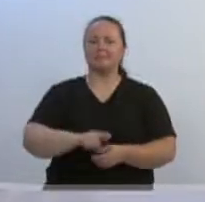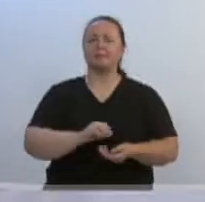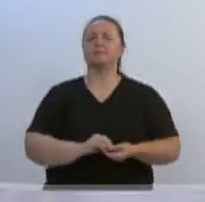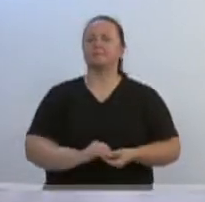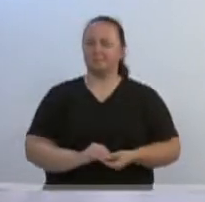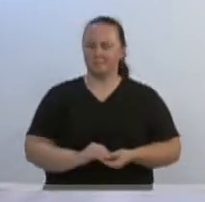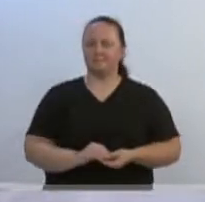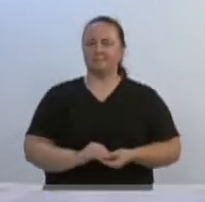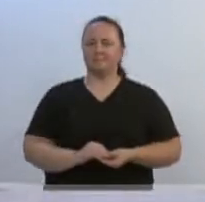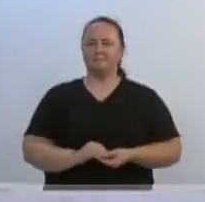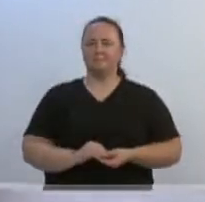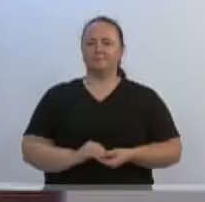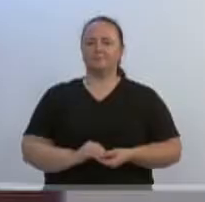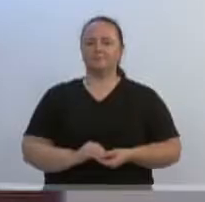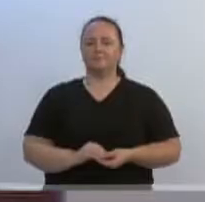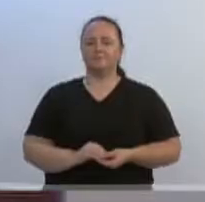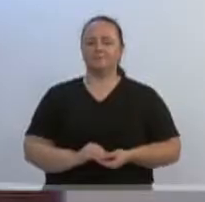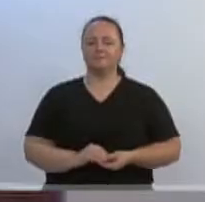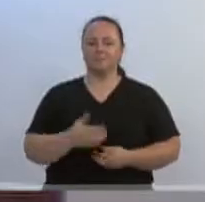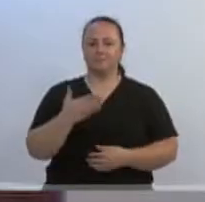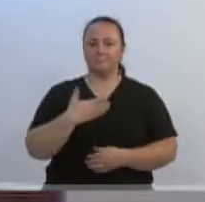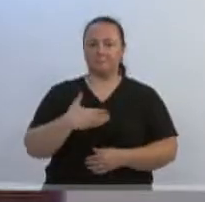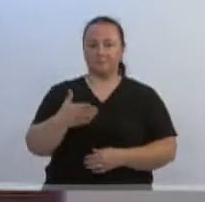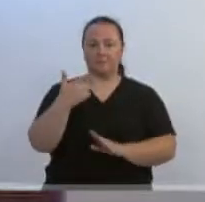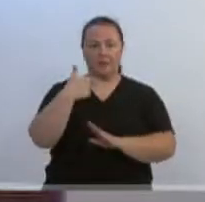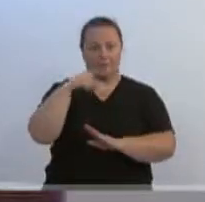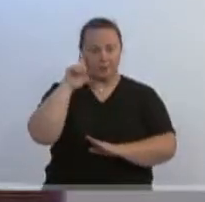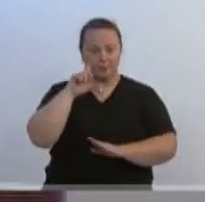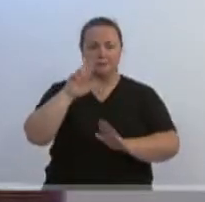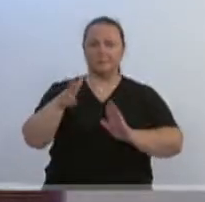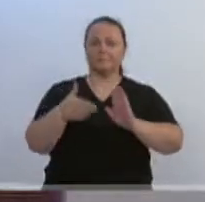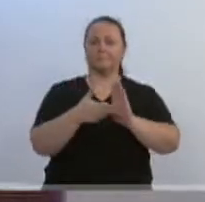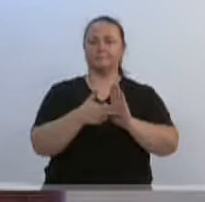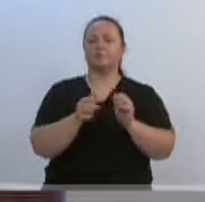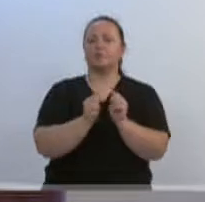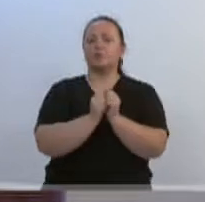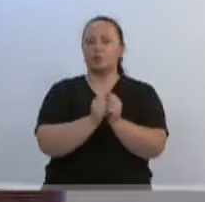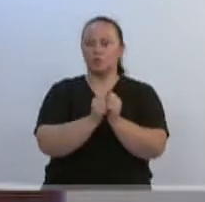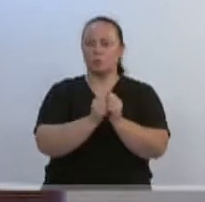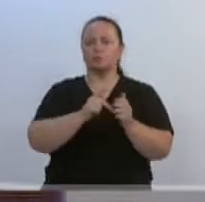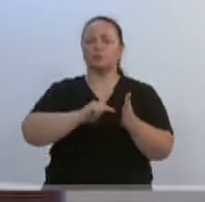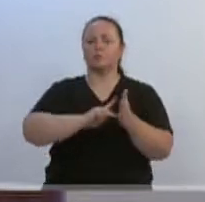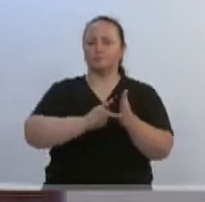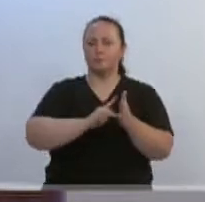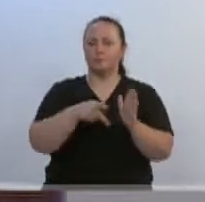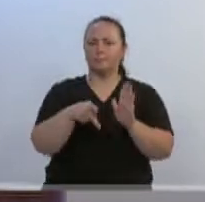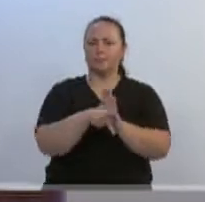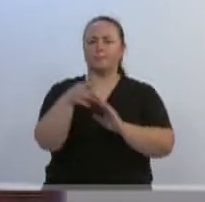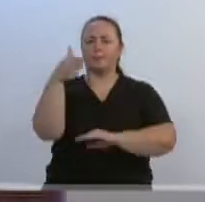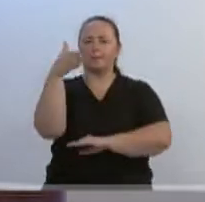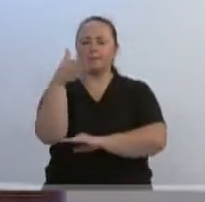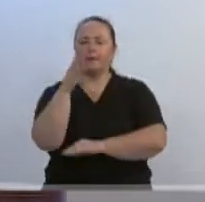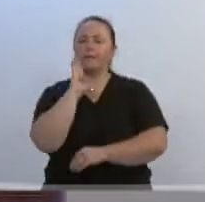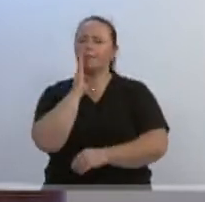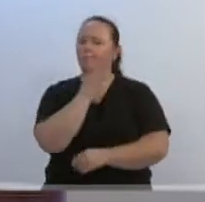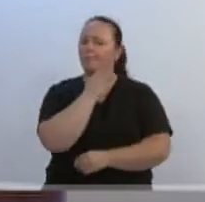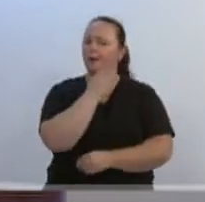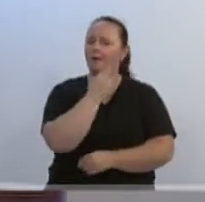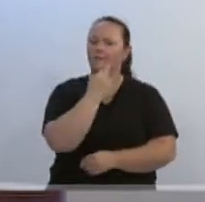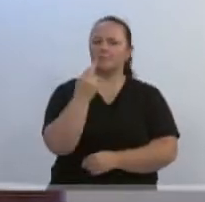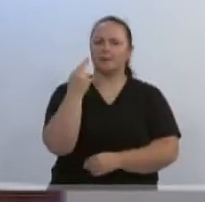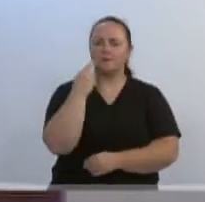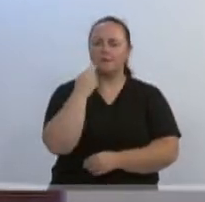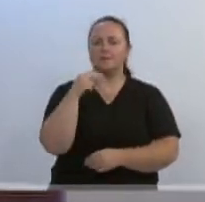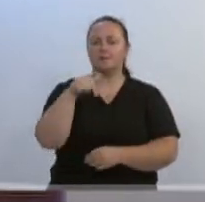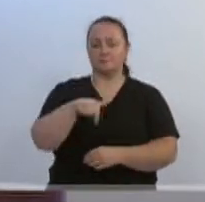manhã e por fim também obtivemos da aposta da diretoria do sindicato dos hotéis restaurantes bares e similares de blumenau